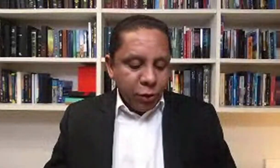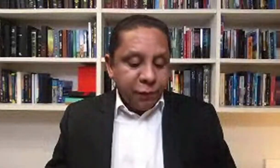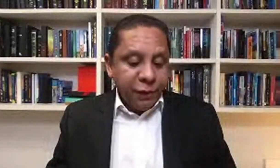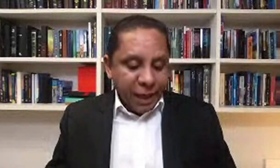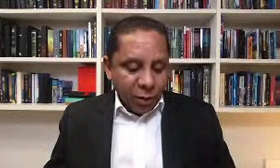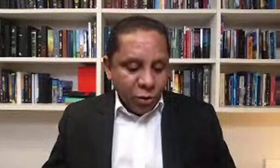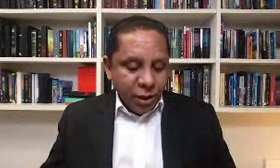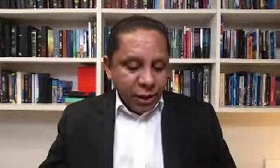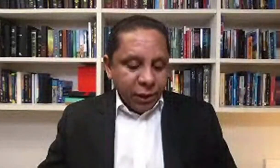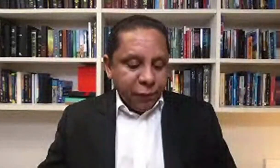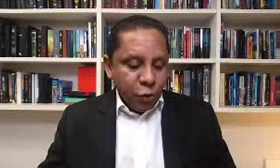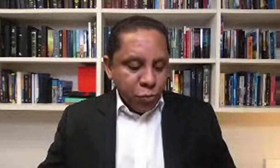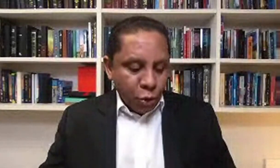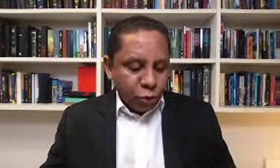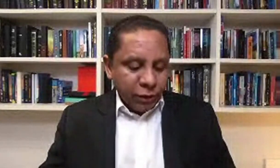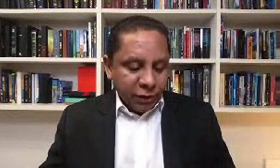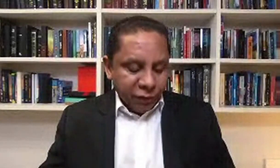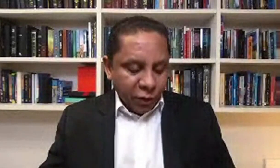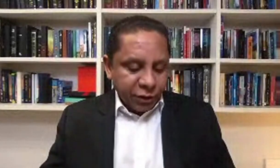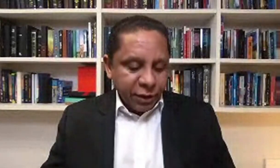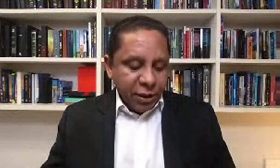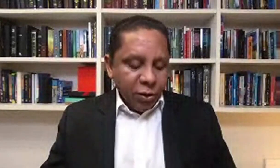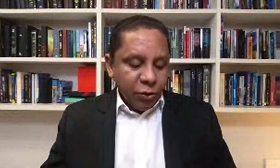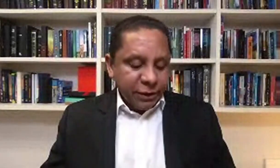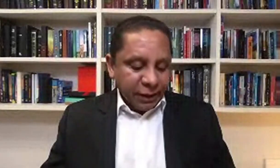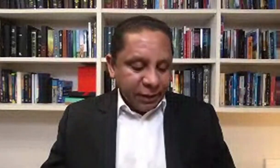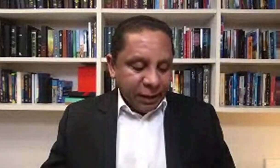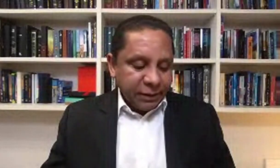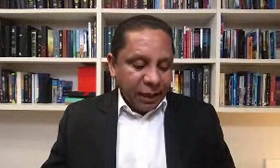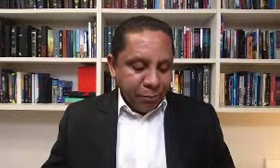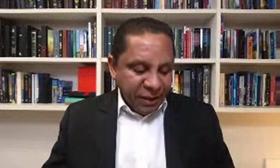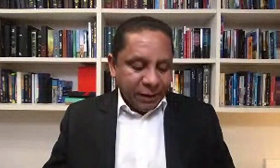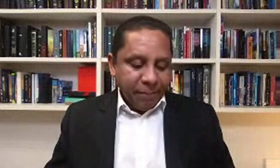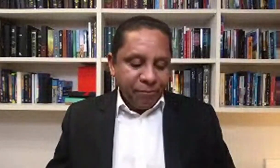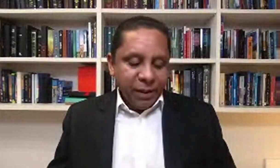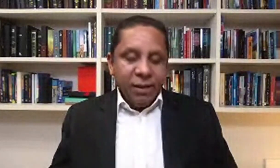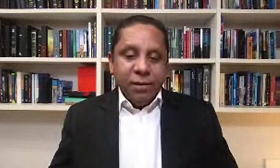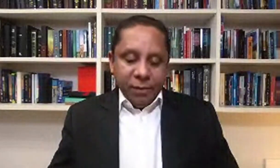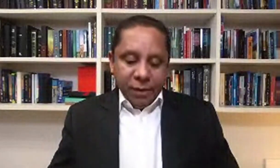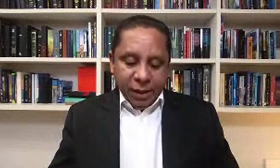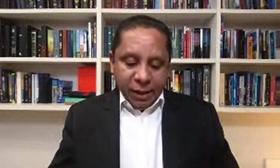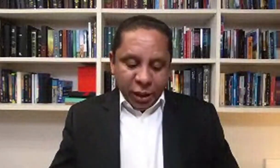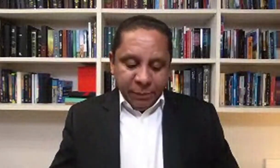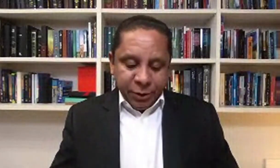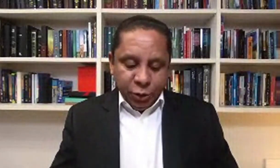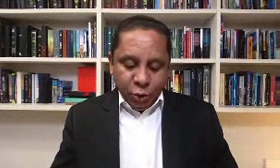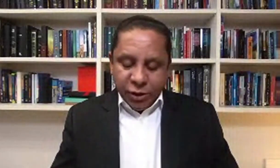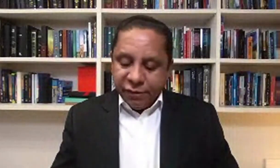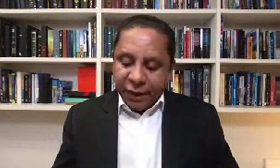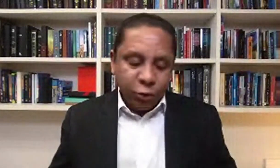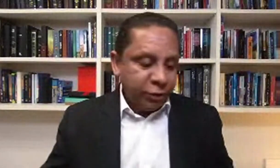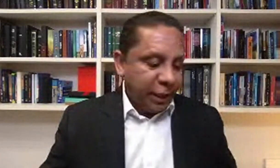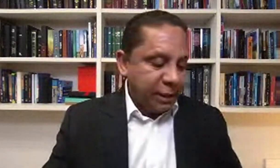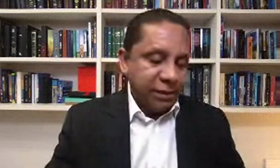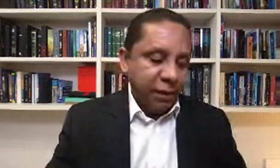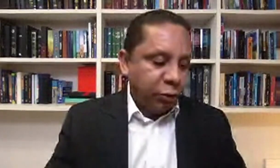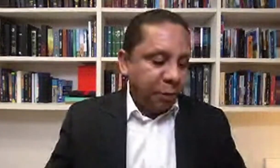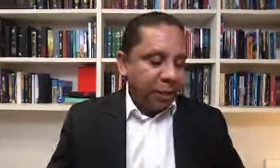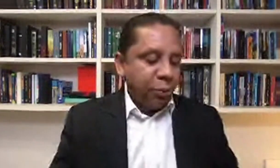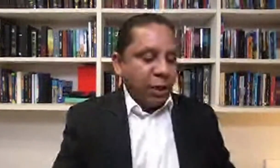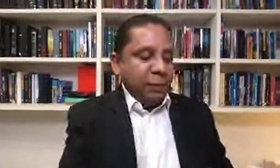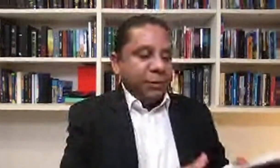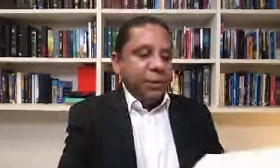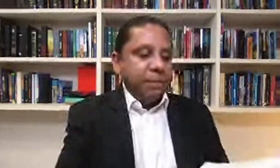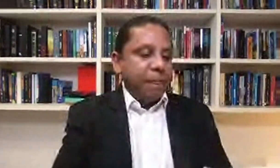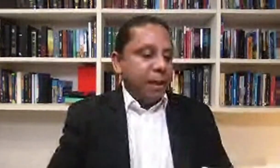quem é o meu fiel que foi morto entre vós, onde Satanás habita? Apocalipse 2, verso 13. Vamos